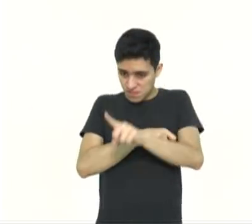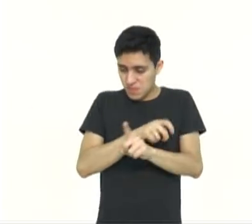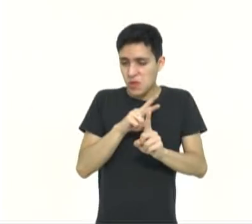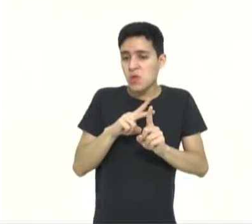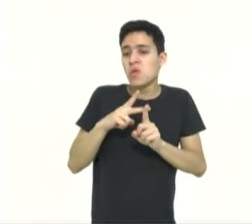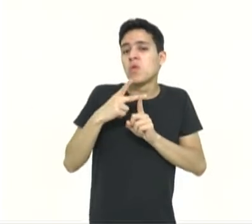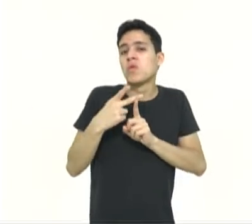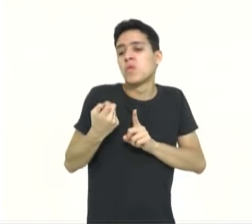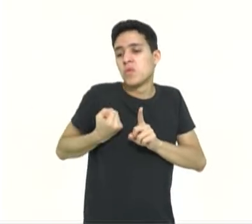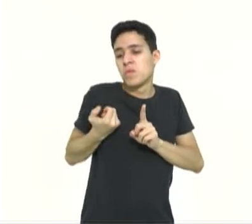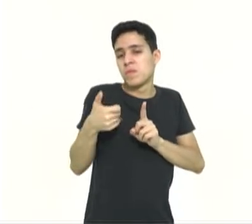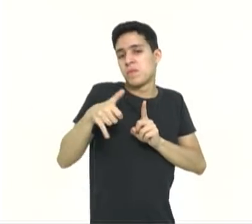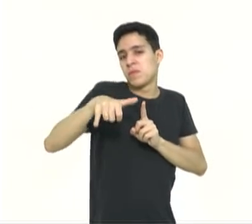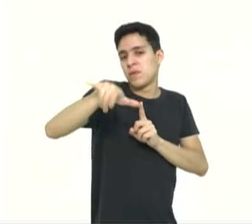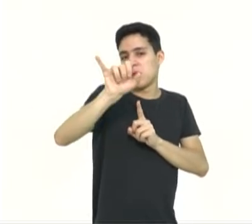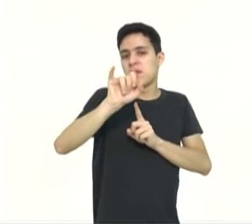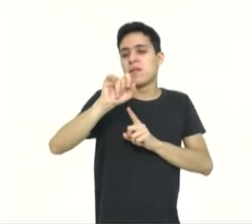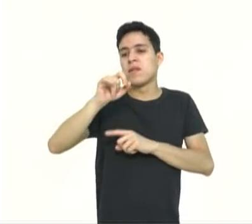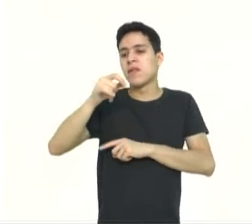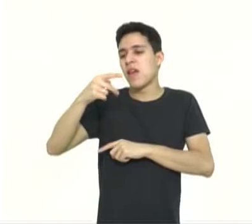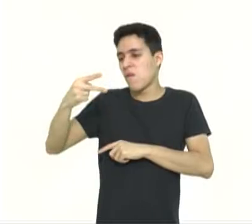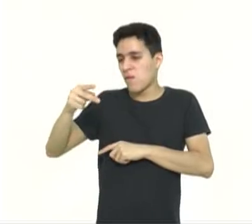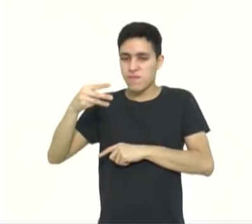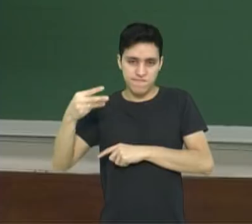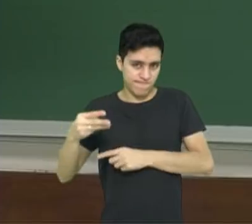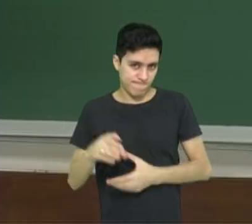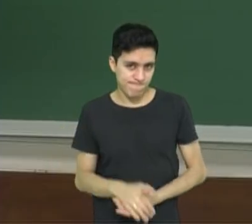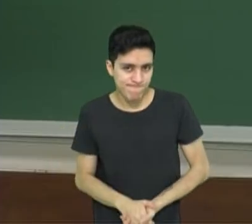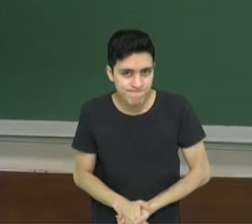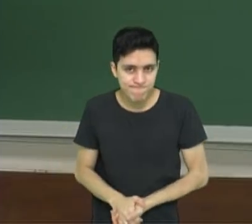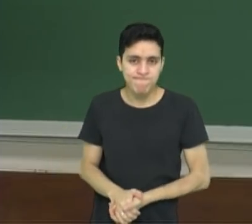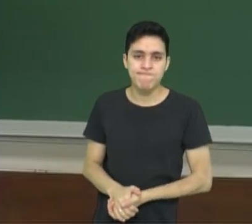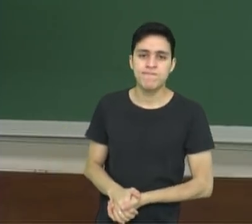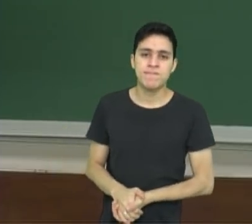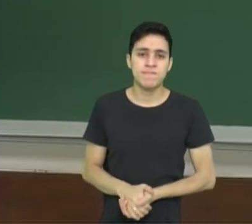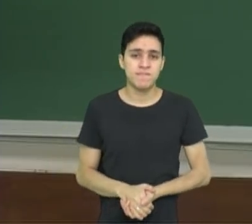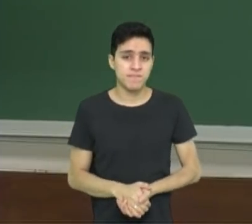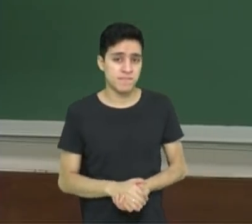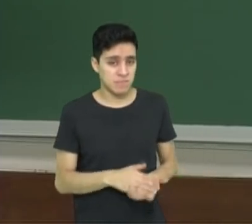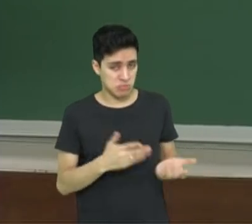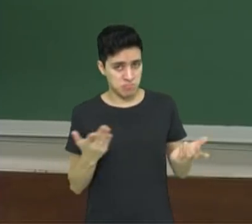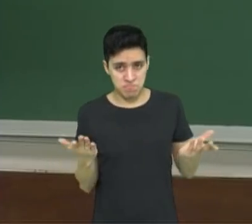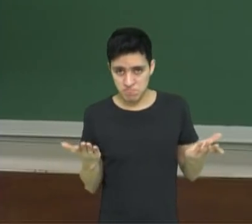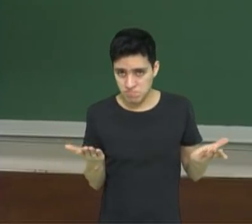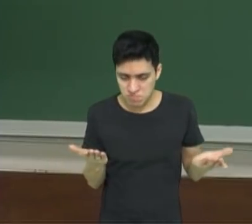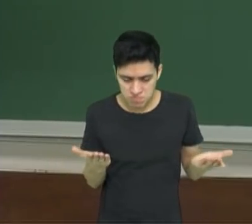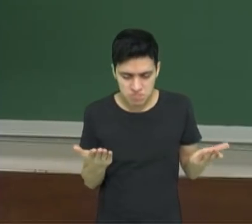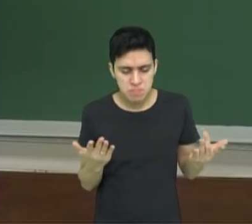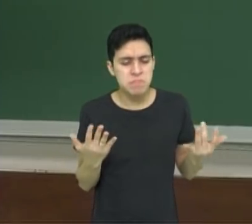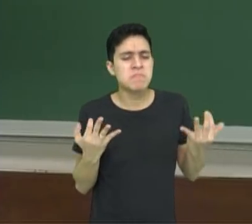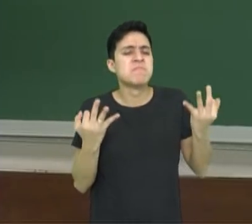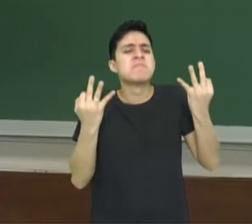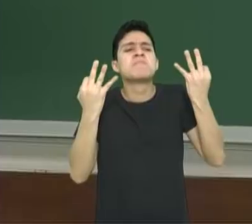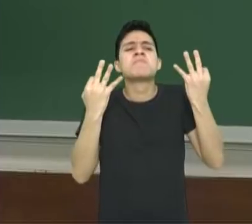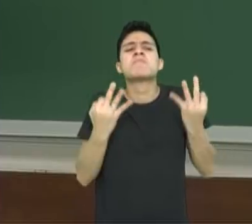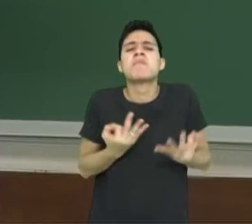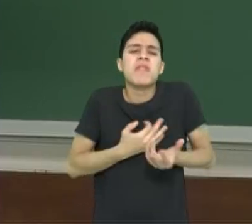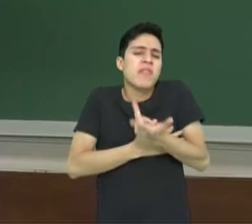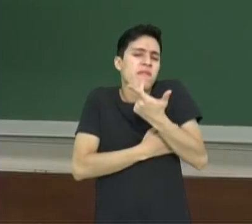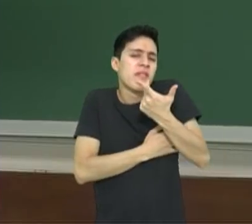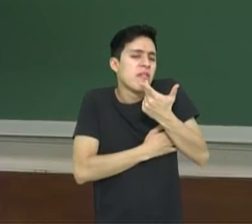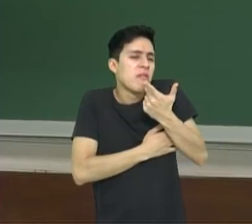número y é igual a 3. Sendo assim, é correto afirmar que